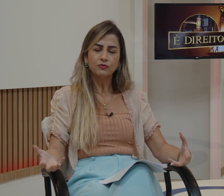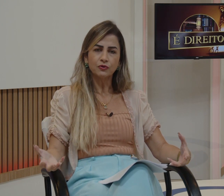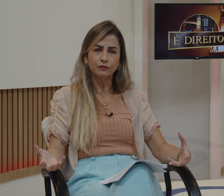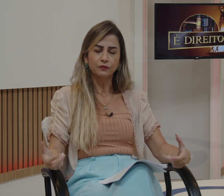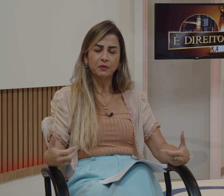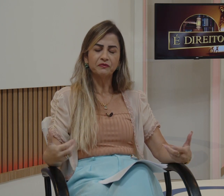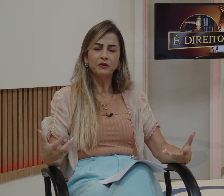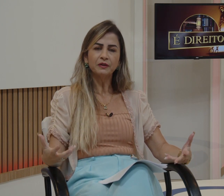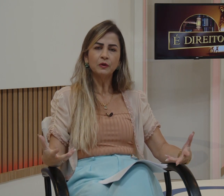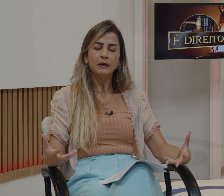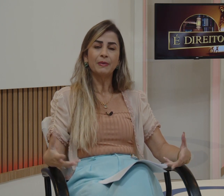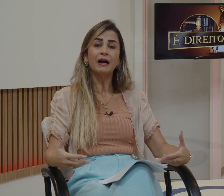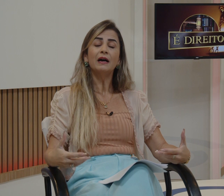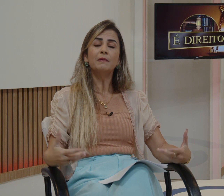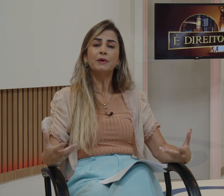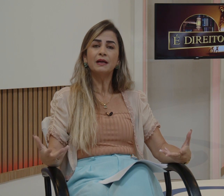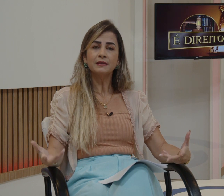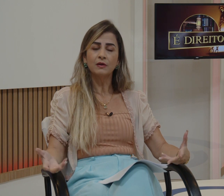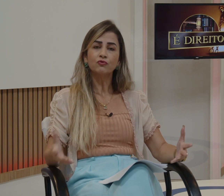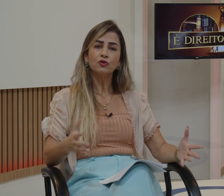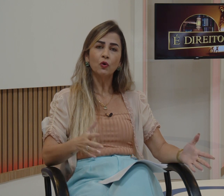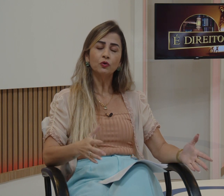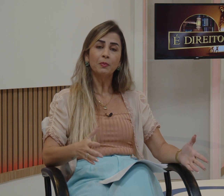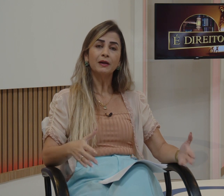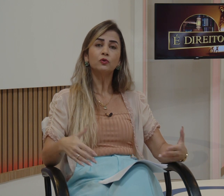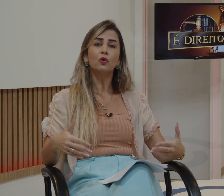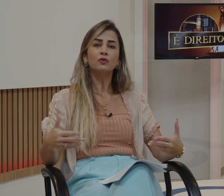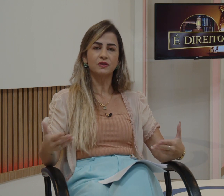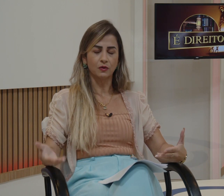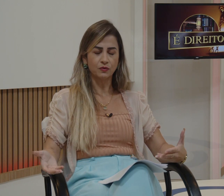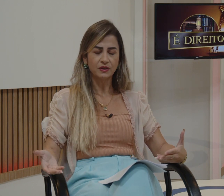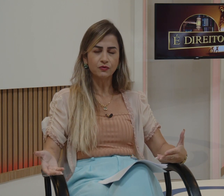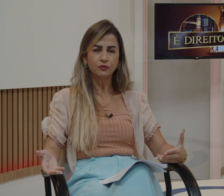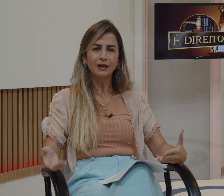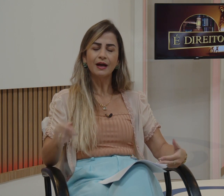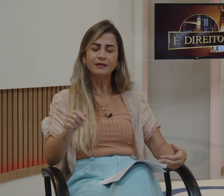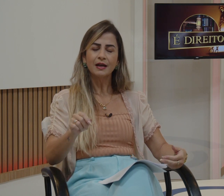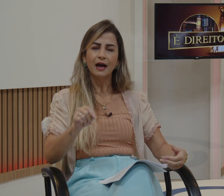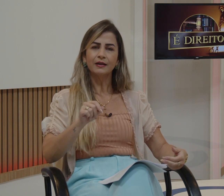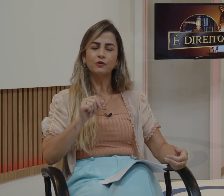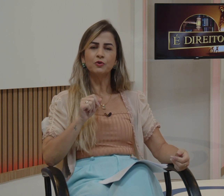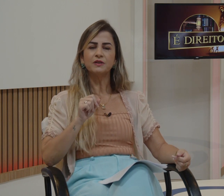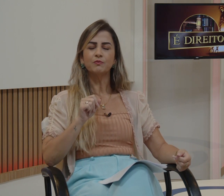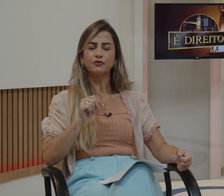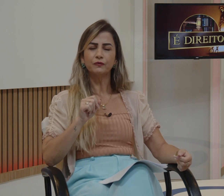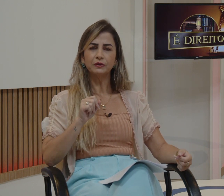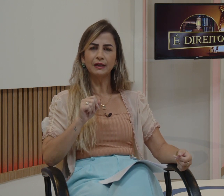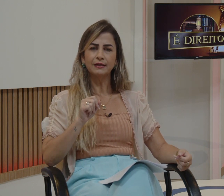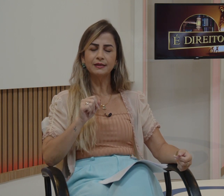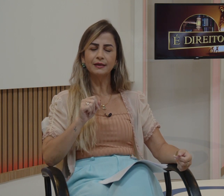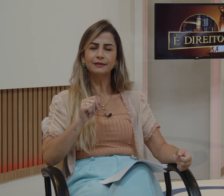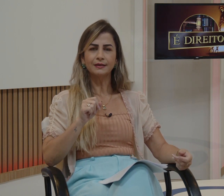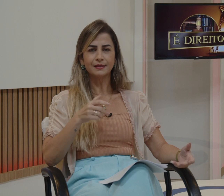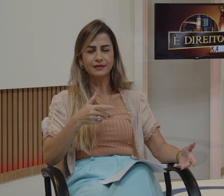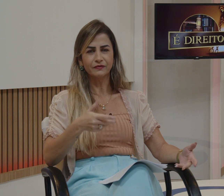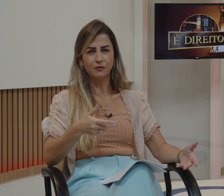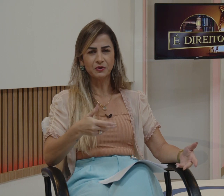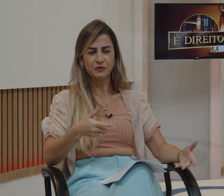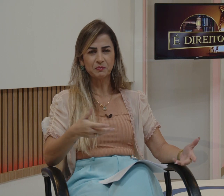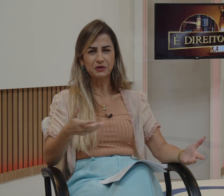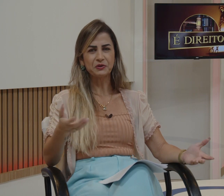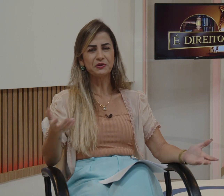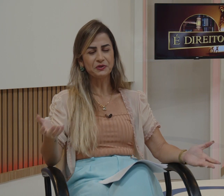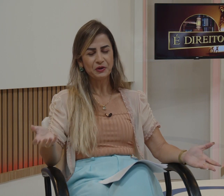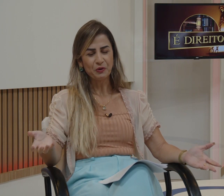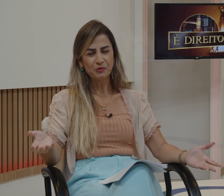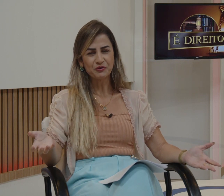do Executivo, do prefeito, para ampliação de 8 para 12 conselhos tutelares aqui no município de Fortaleza. E quem traz essas